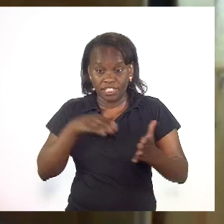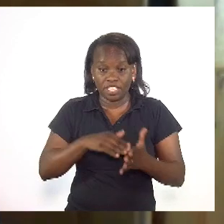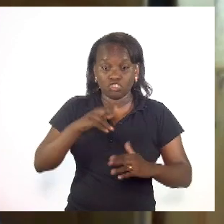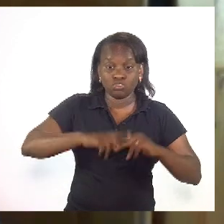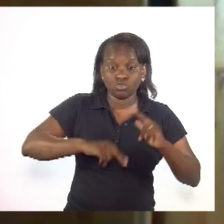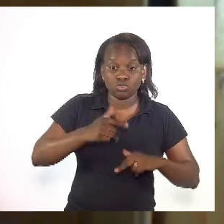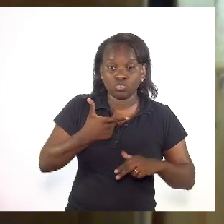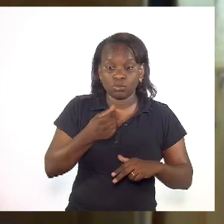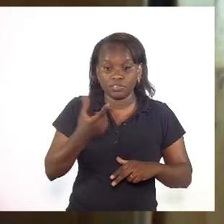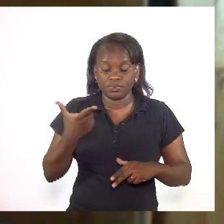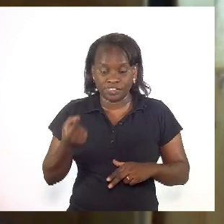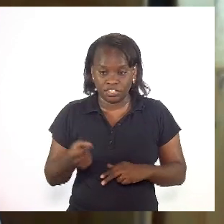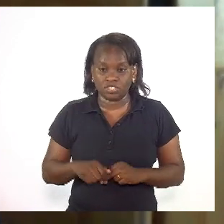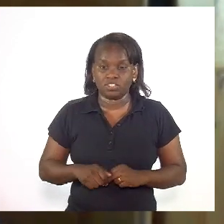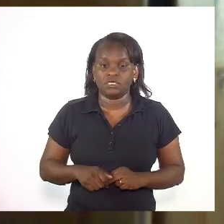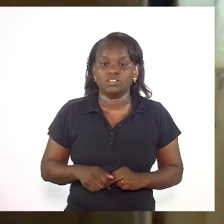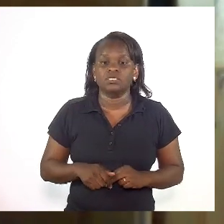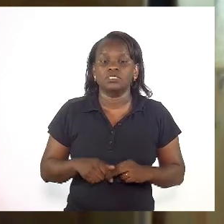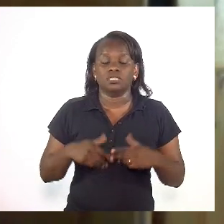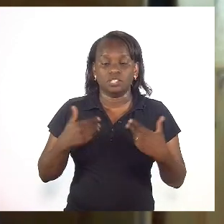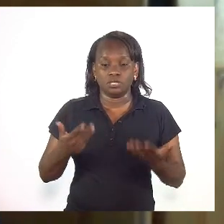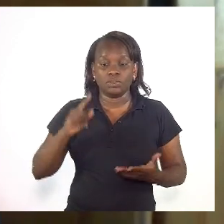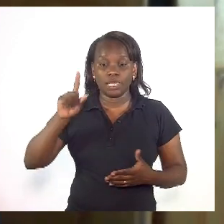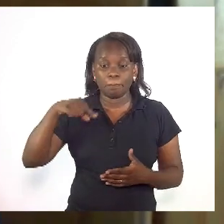2020. Depois,